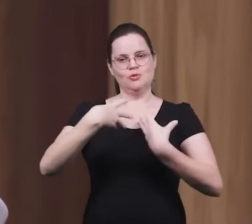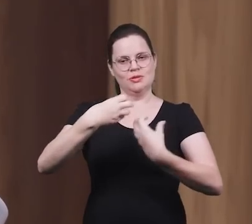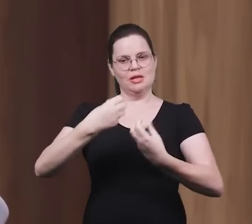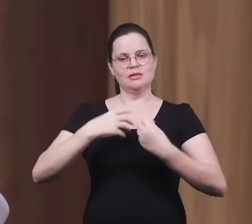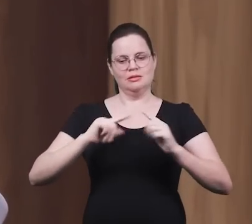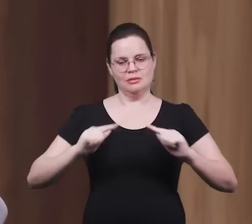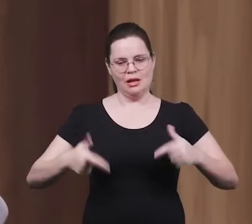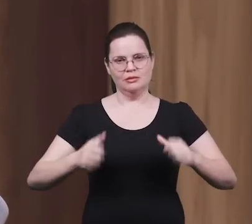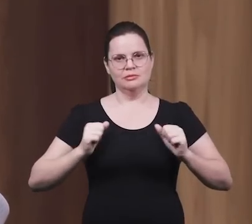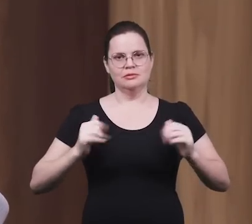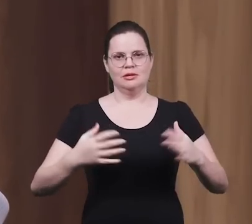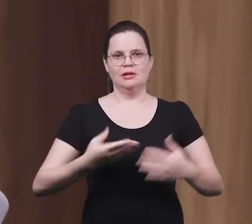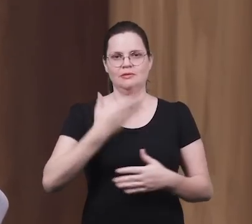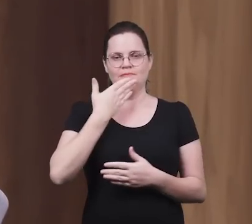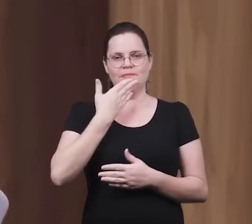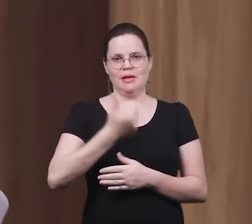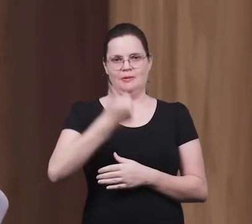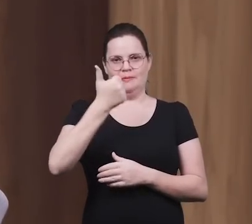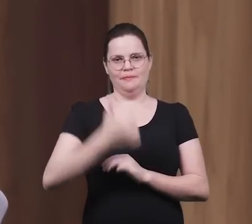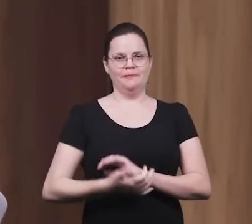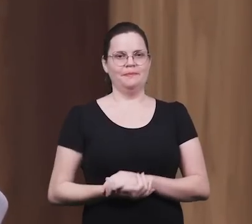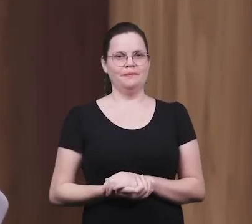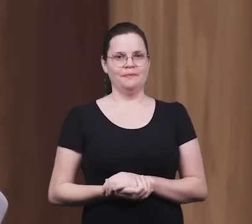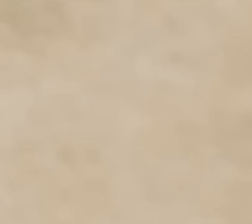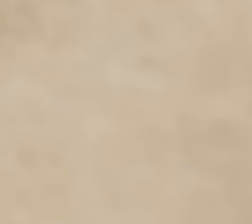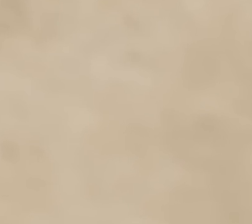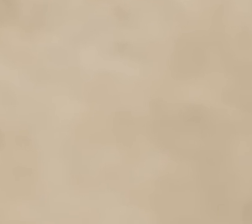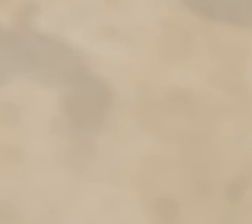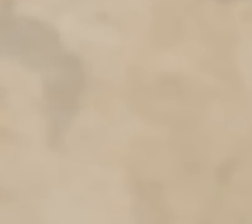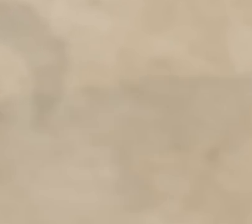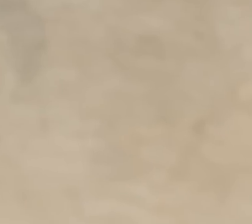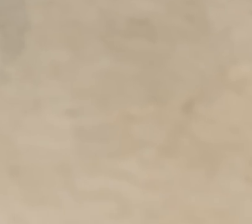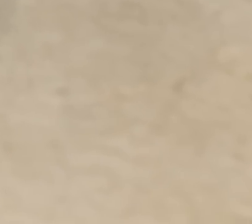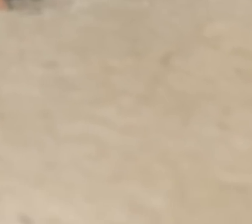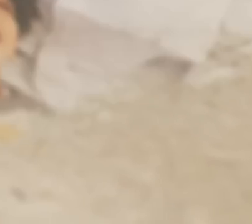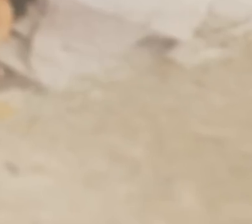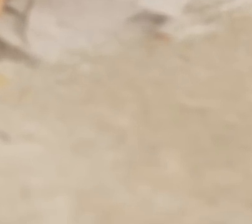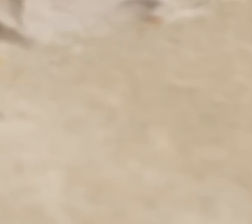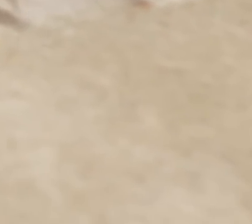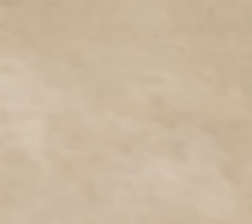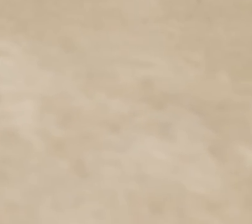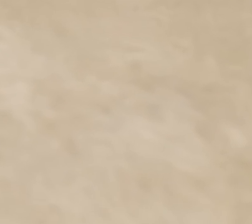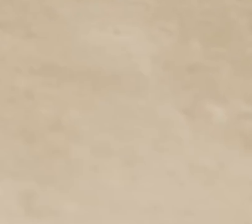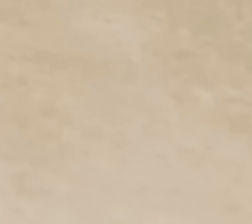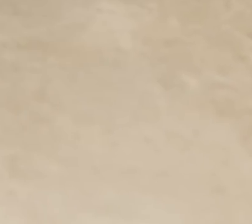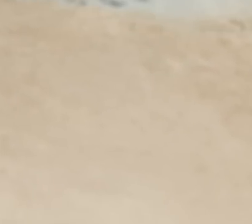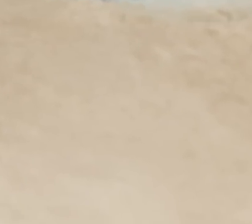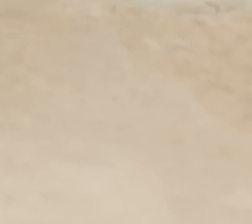agir correto e viver melhor.